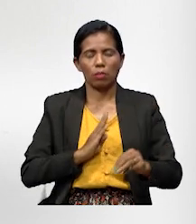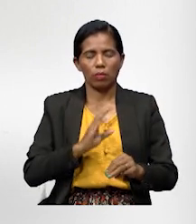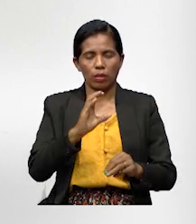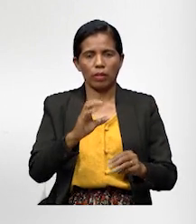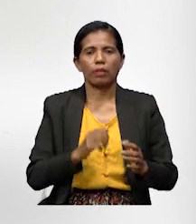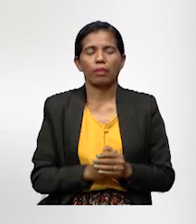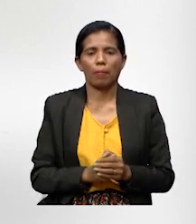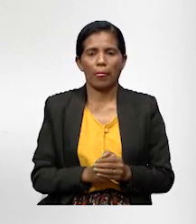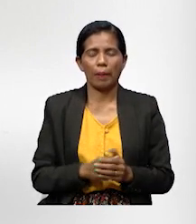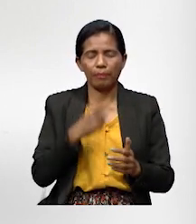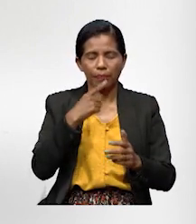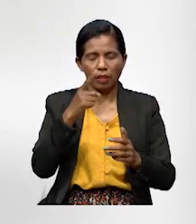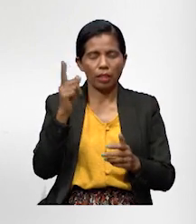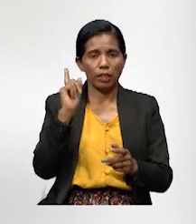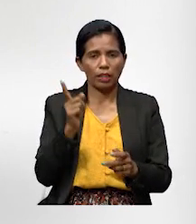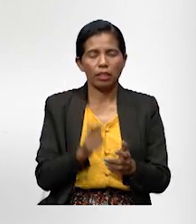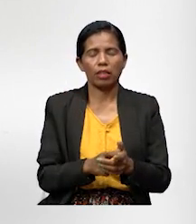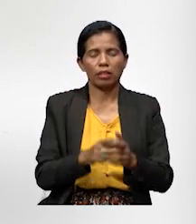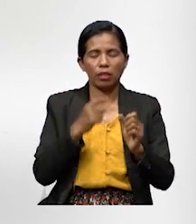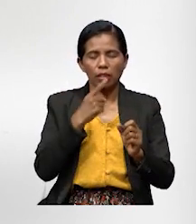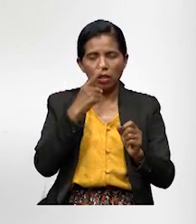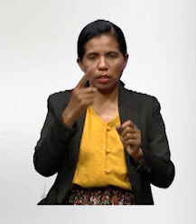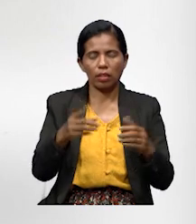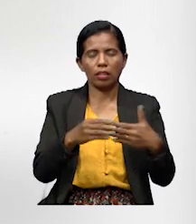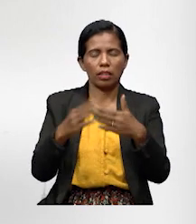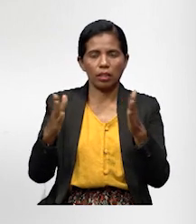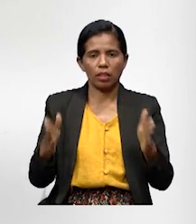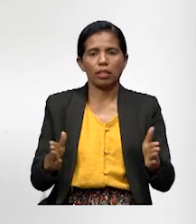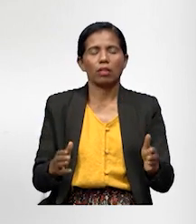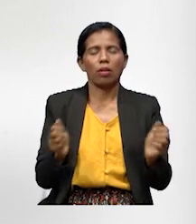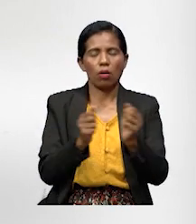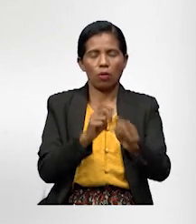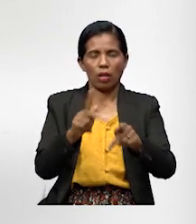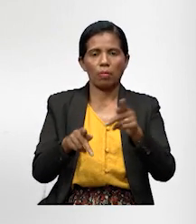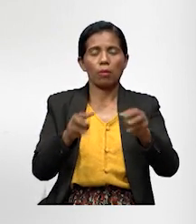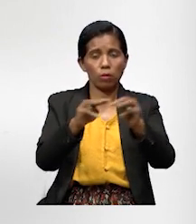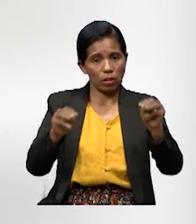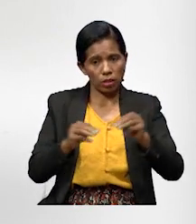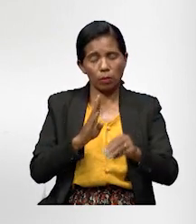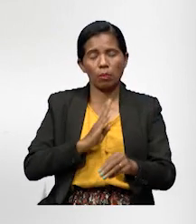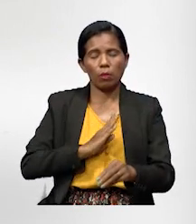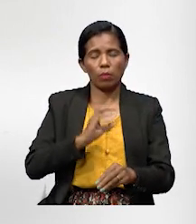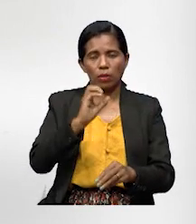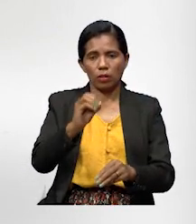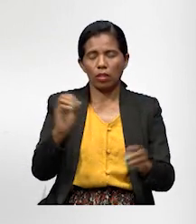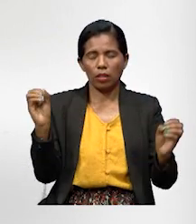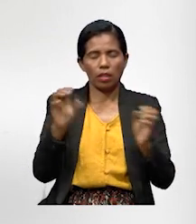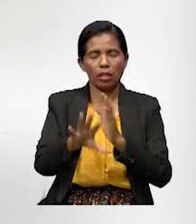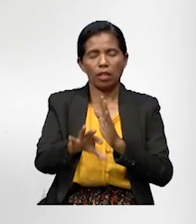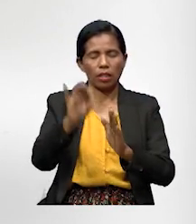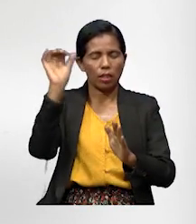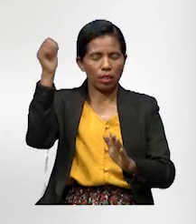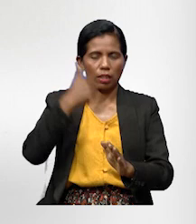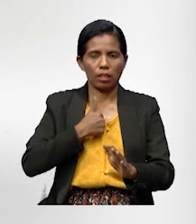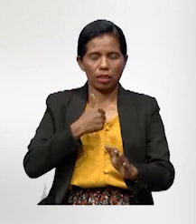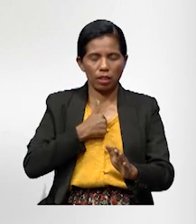nem menciona desconfia governante Nemos ameaça banheira líder comunitário ou população município Bobonaro, lahili candidato Francisco